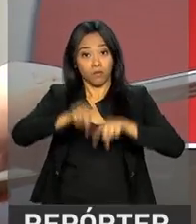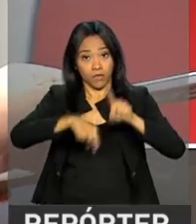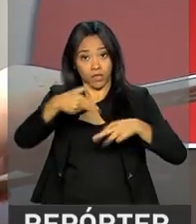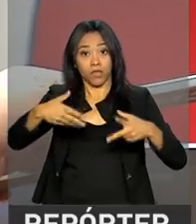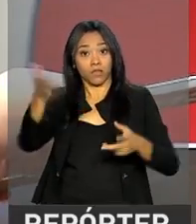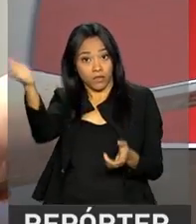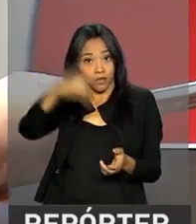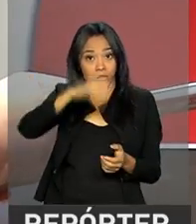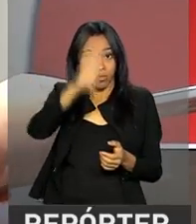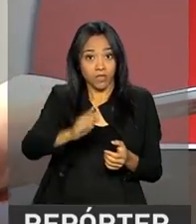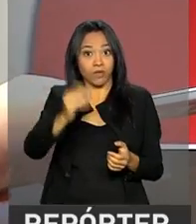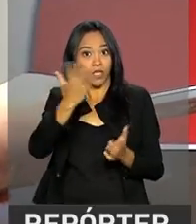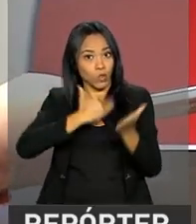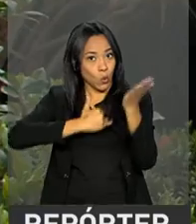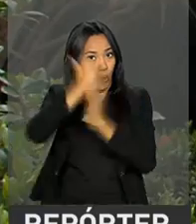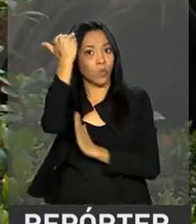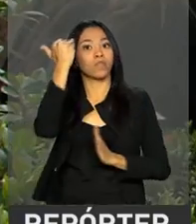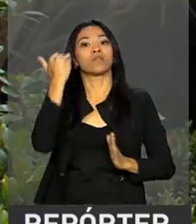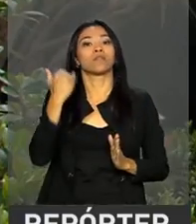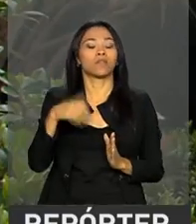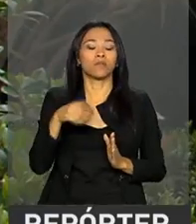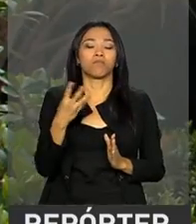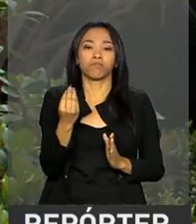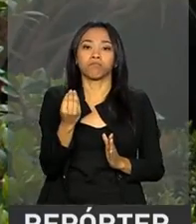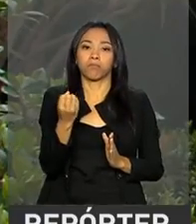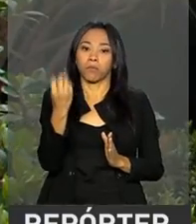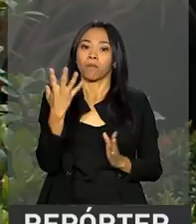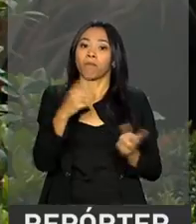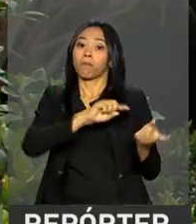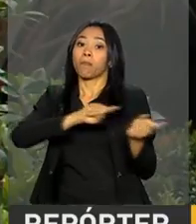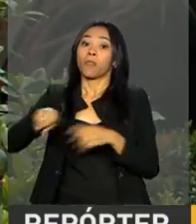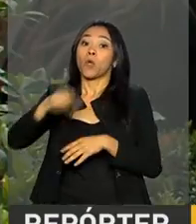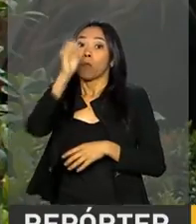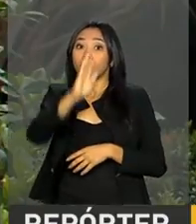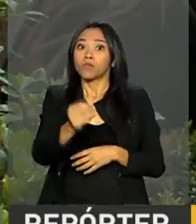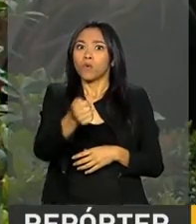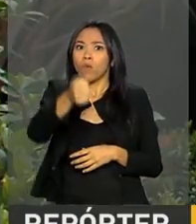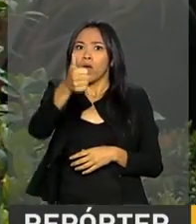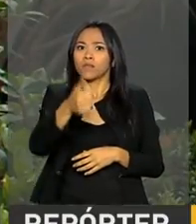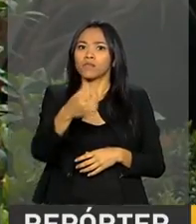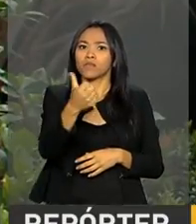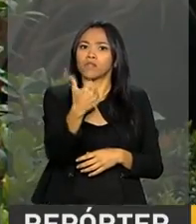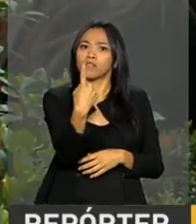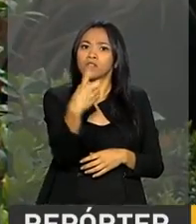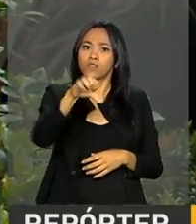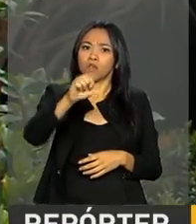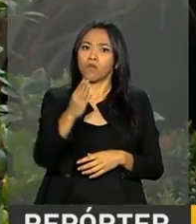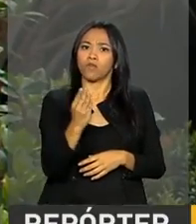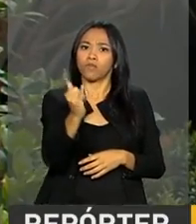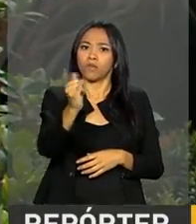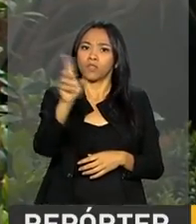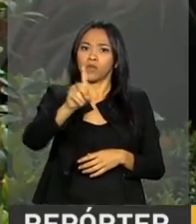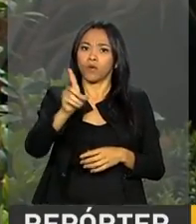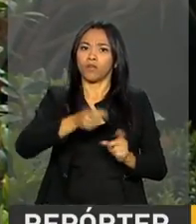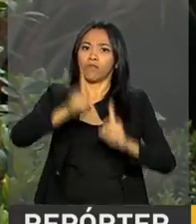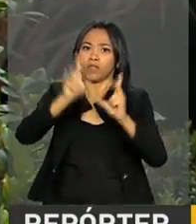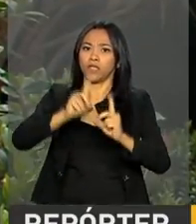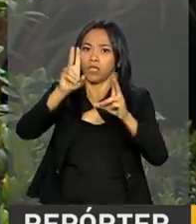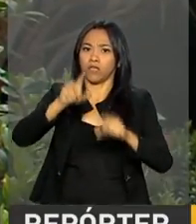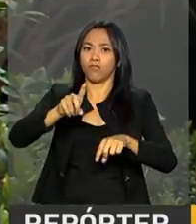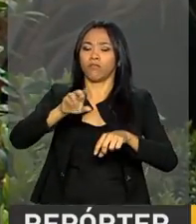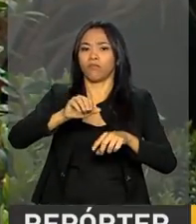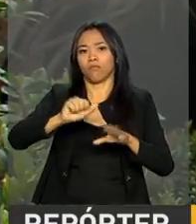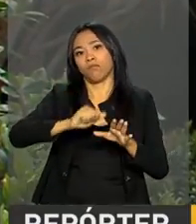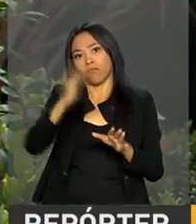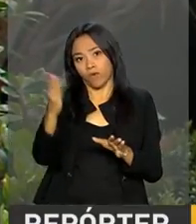com um superávit recorde em setembro o brasil exportou quase 19 bilhões de dólares e as importações também